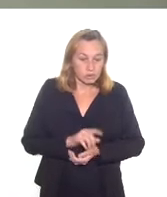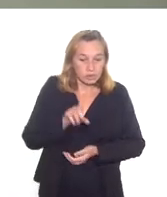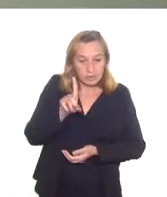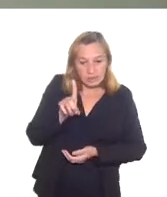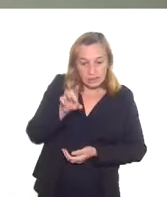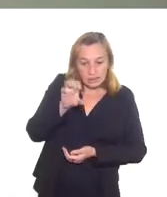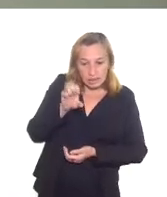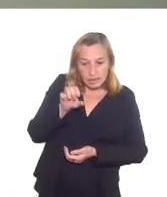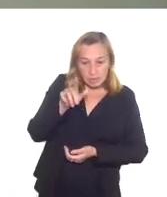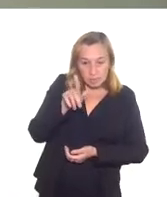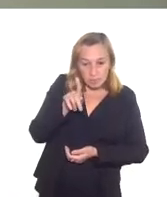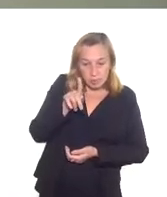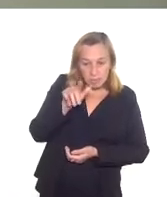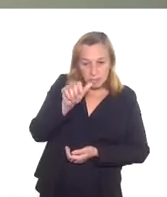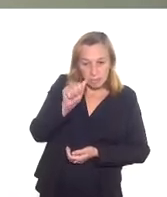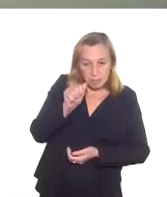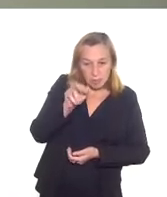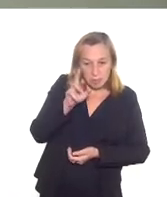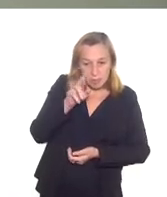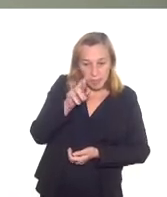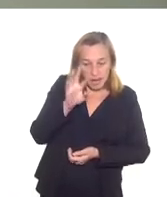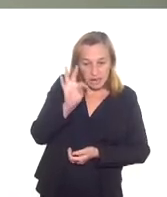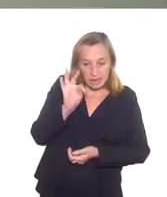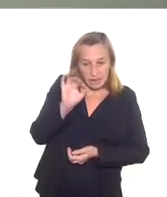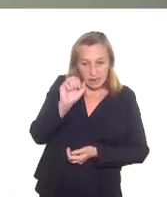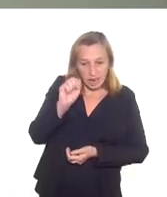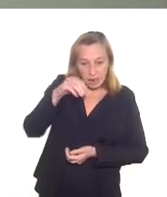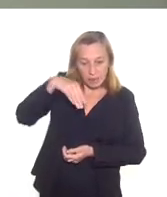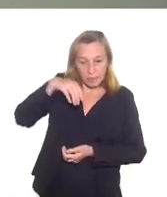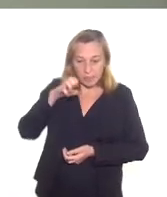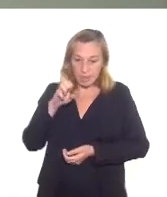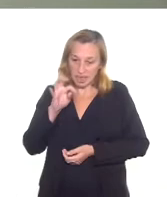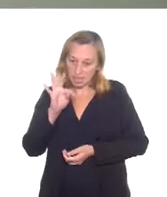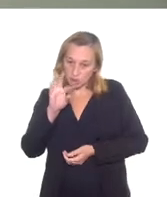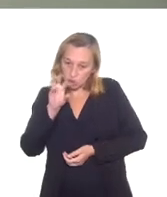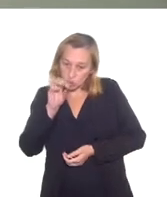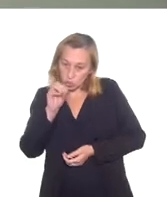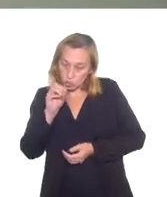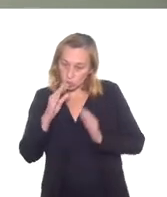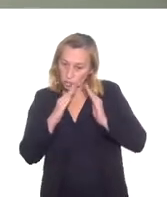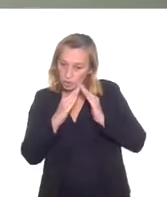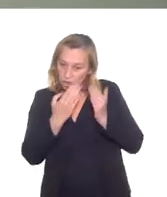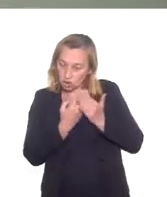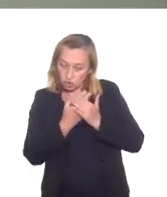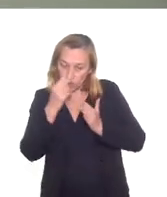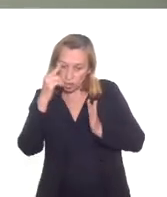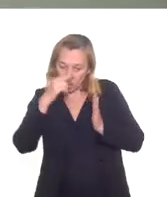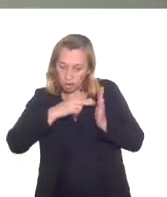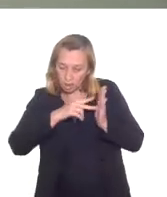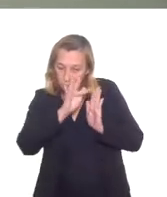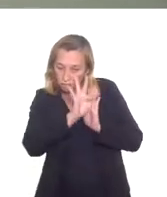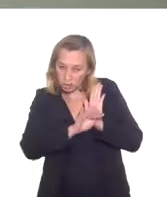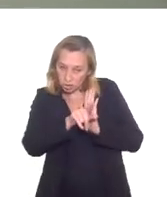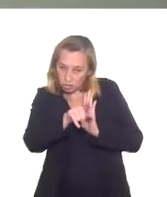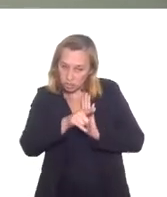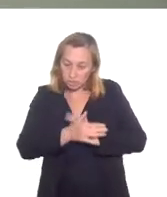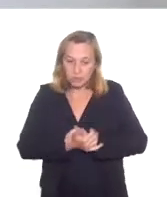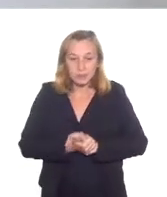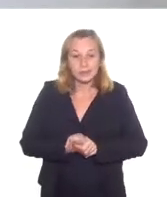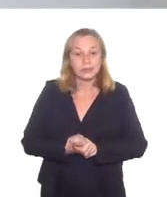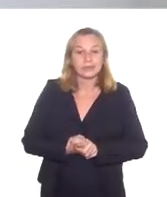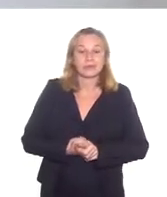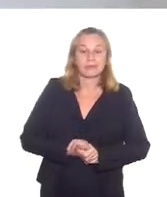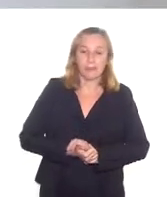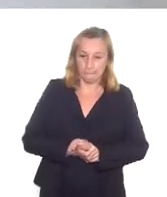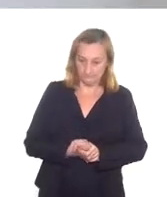departamento. Ele botou departamento da escola. Lê o texto aí, por favor.